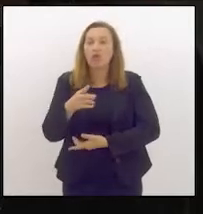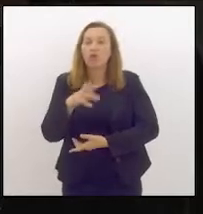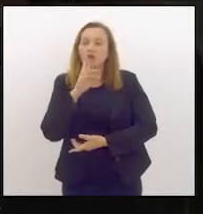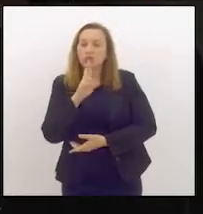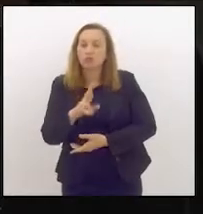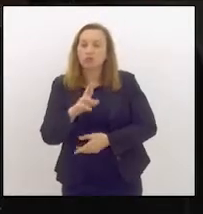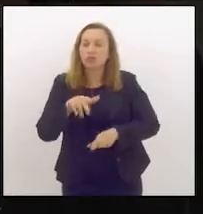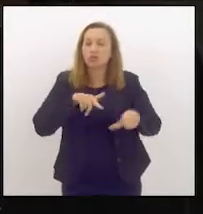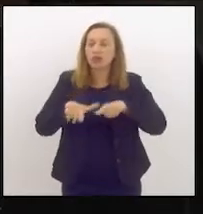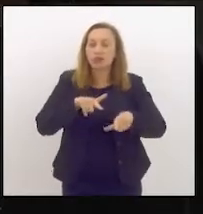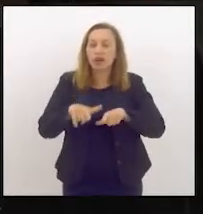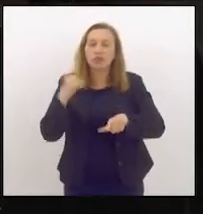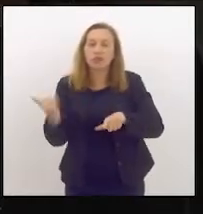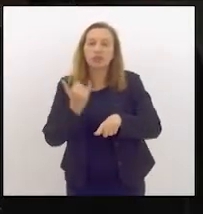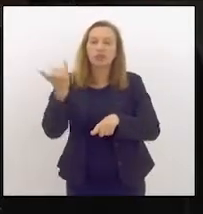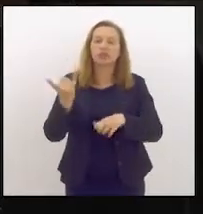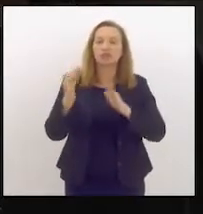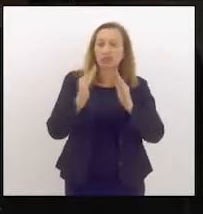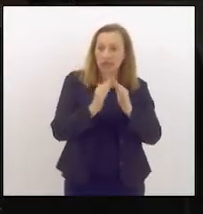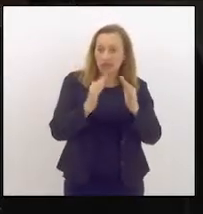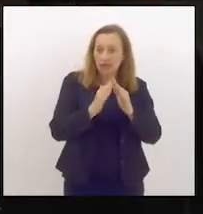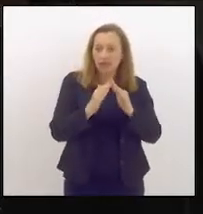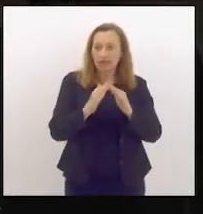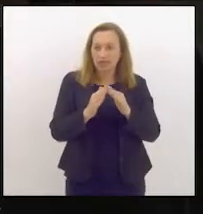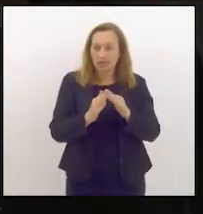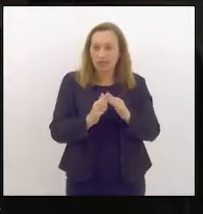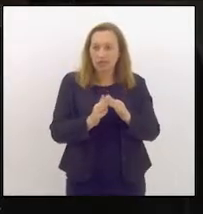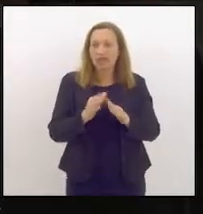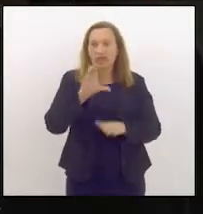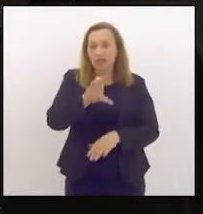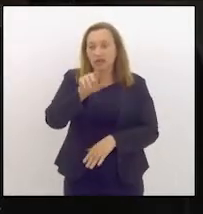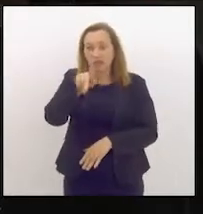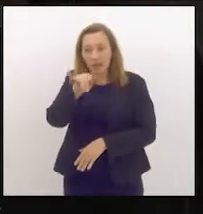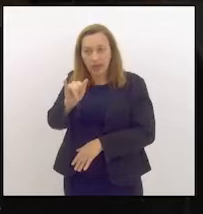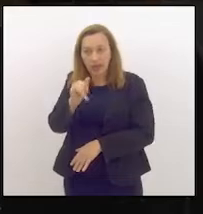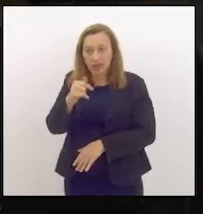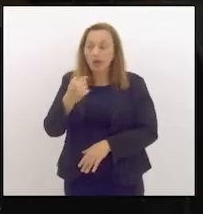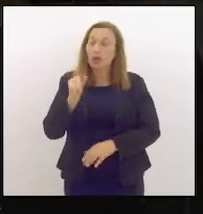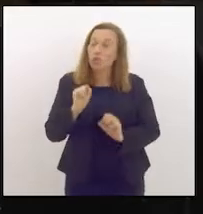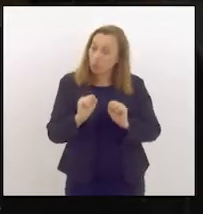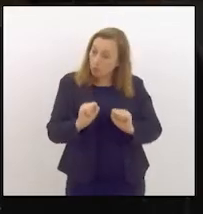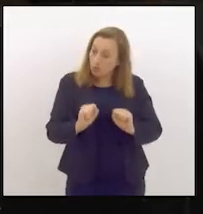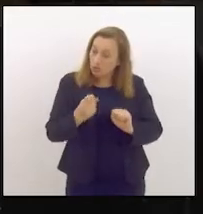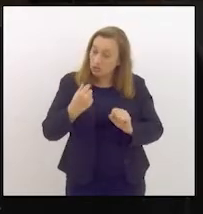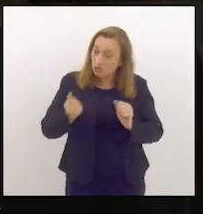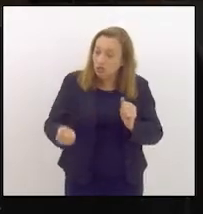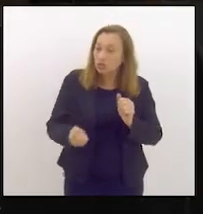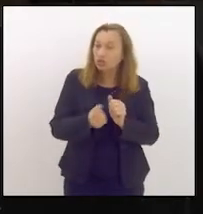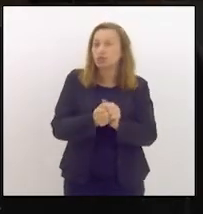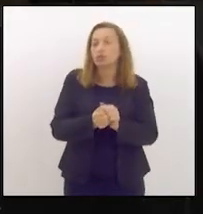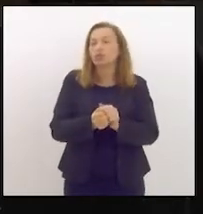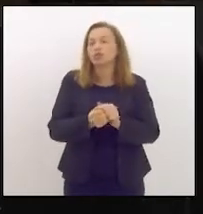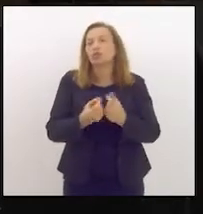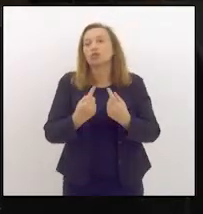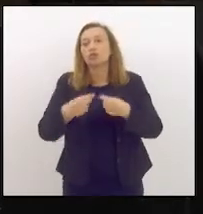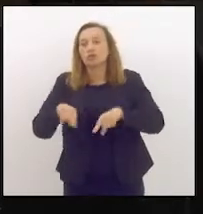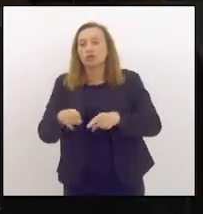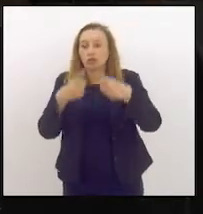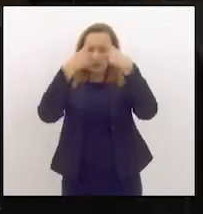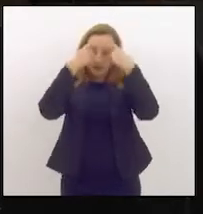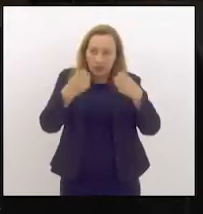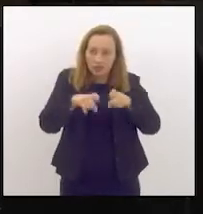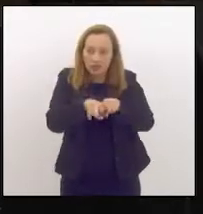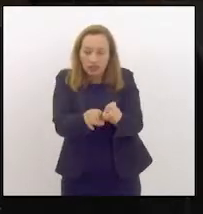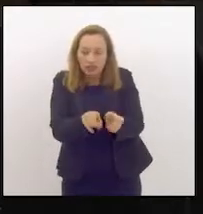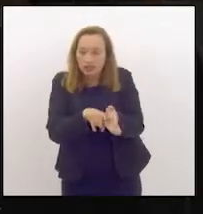muito importante feito nessa casa no âmbito da CPI que pude para presidir no Combate à violência